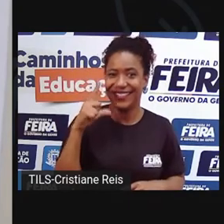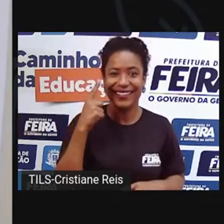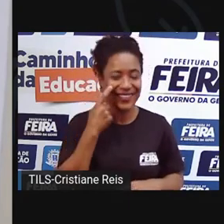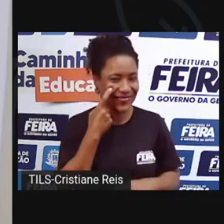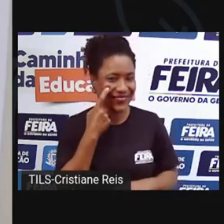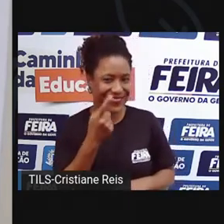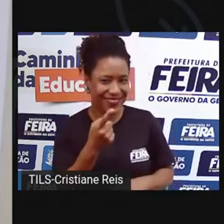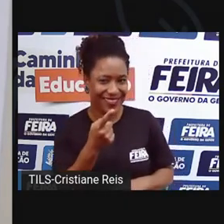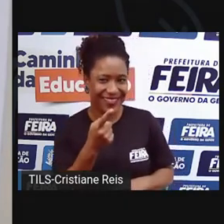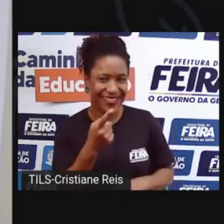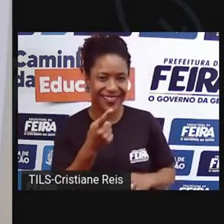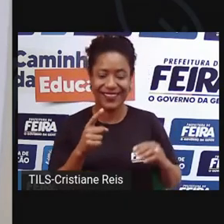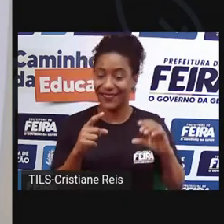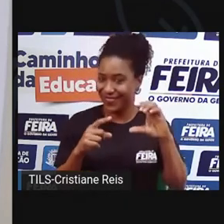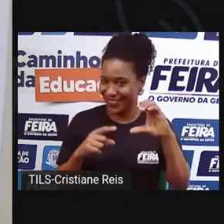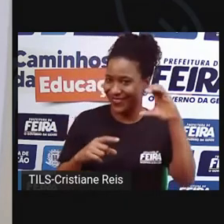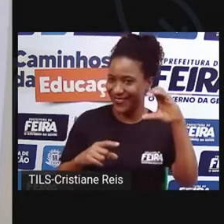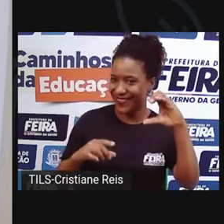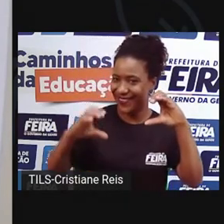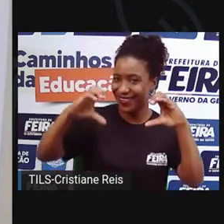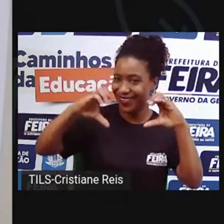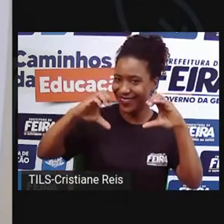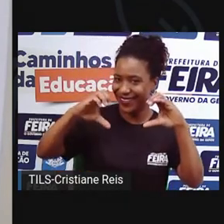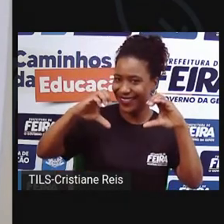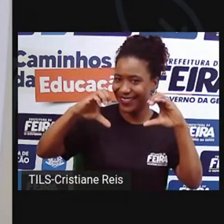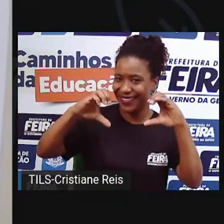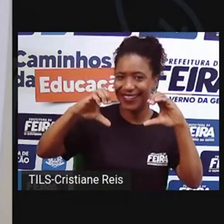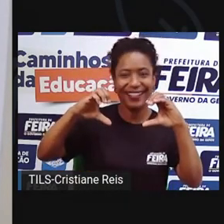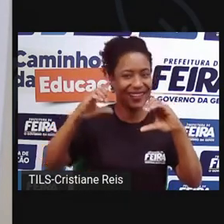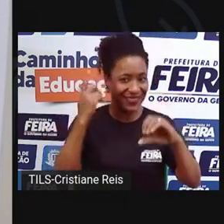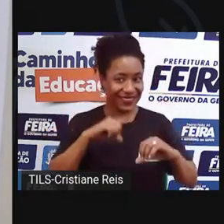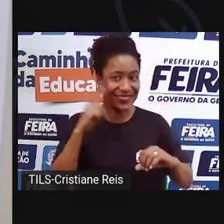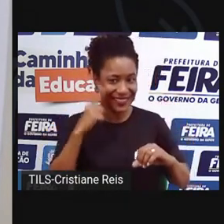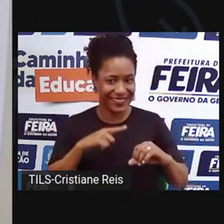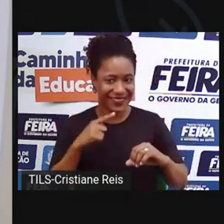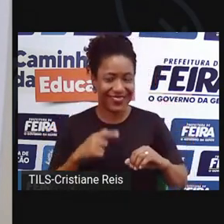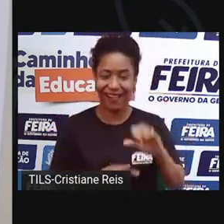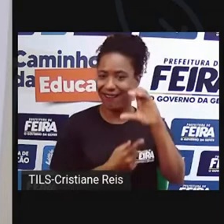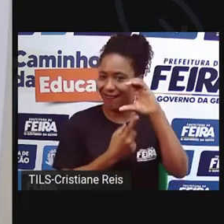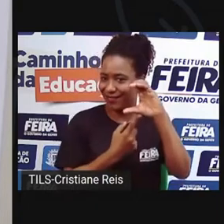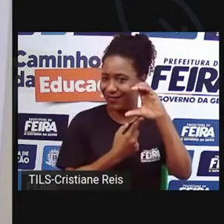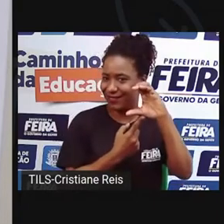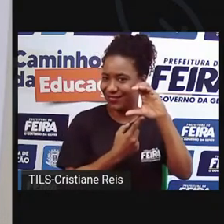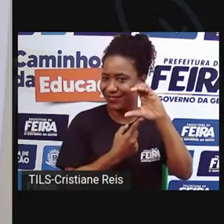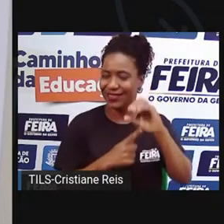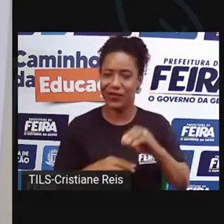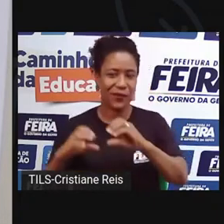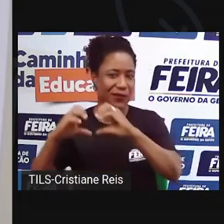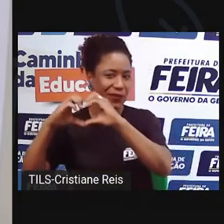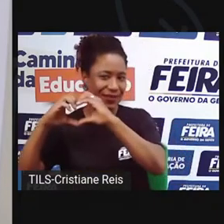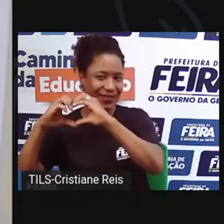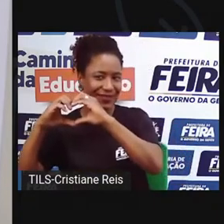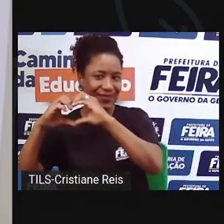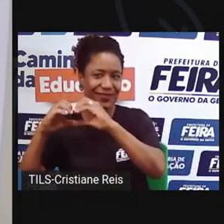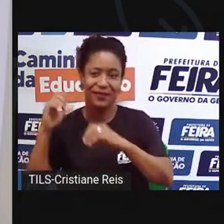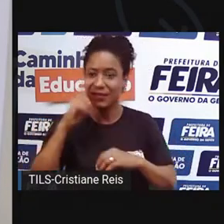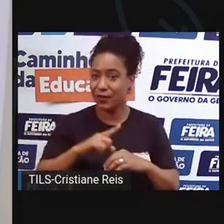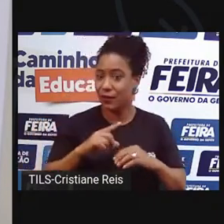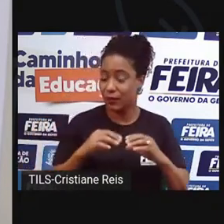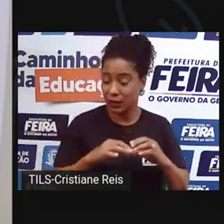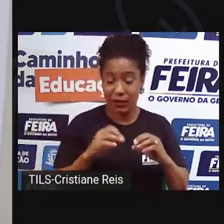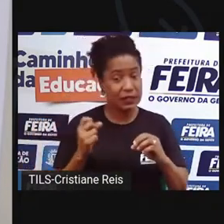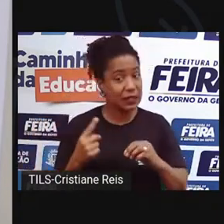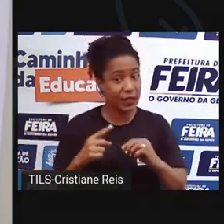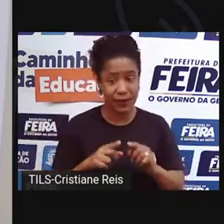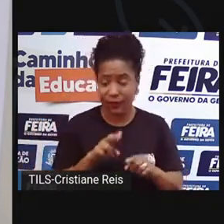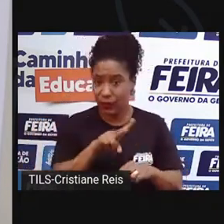consegui montar o meu par. E vocês conseguiram montar o par daí? Quem conseguir montar mais pares ganha. E